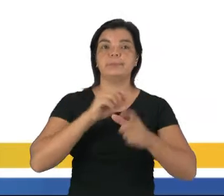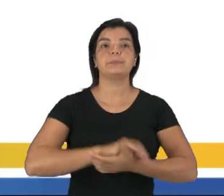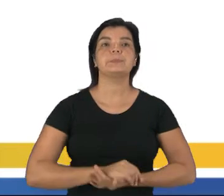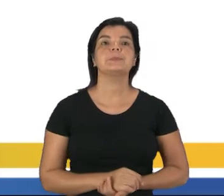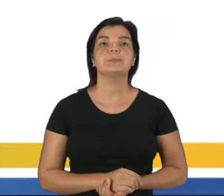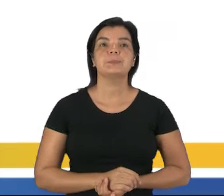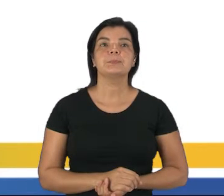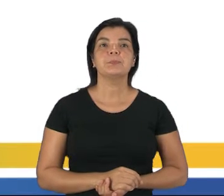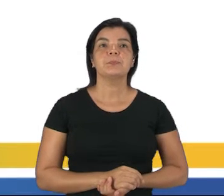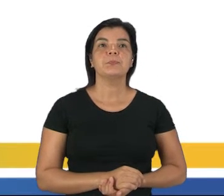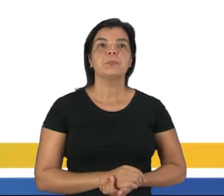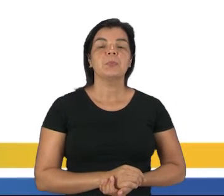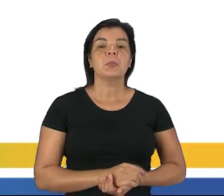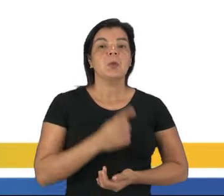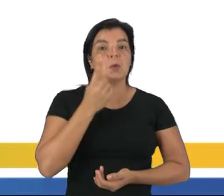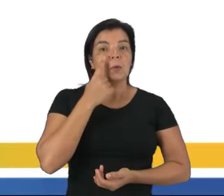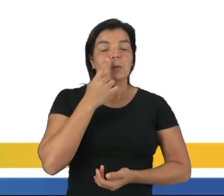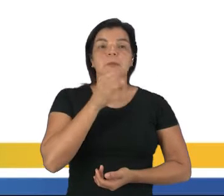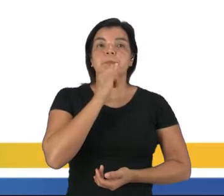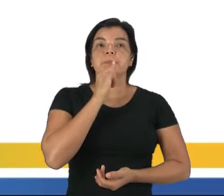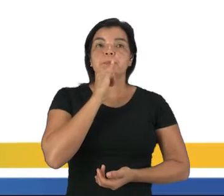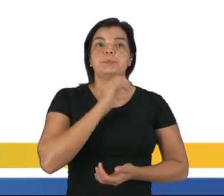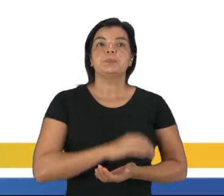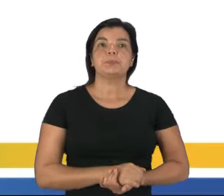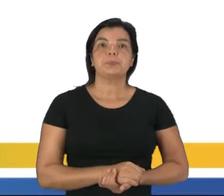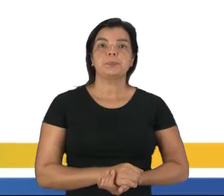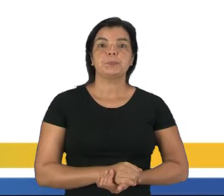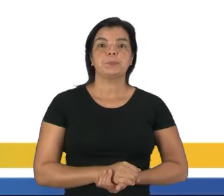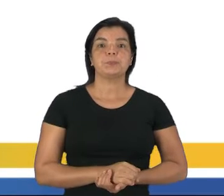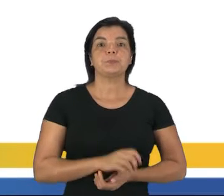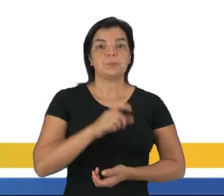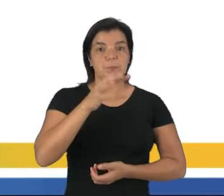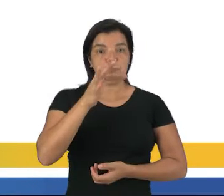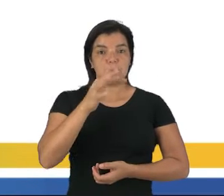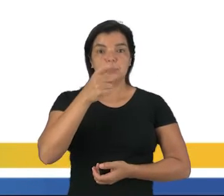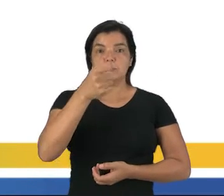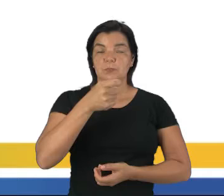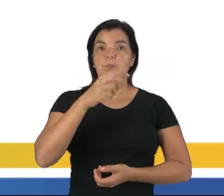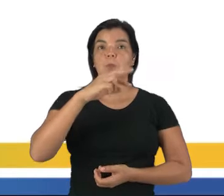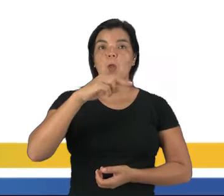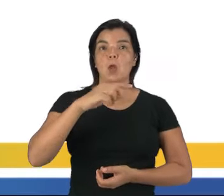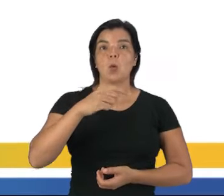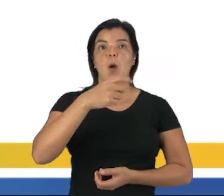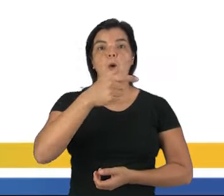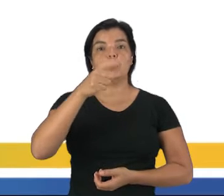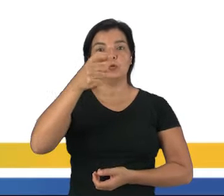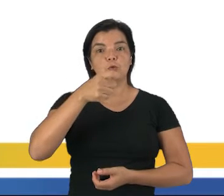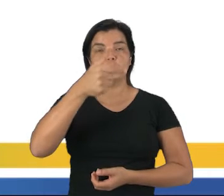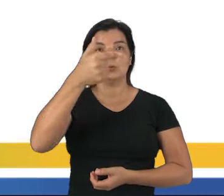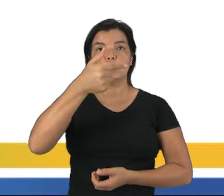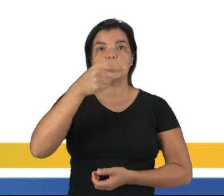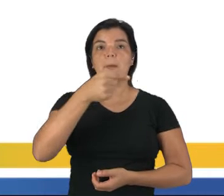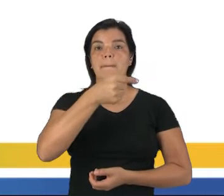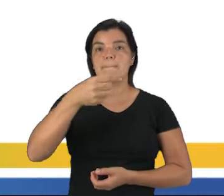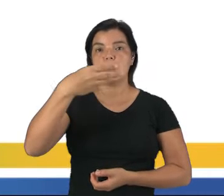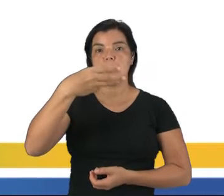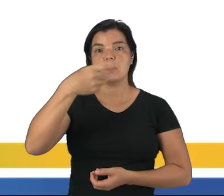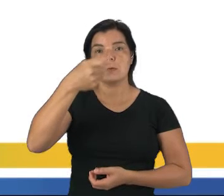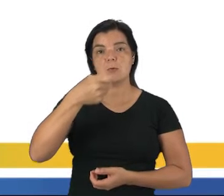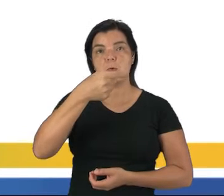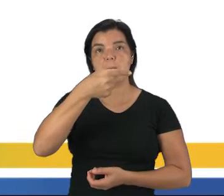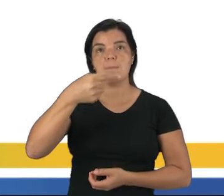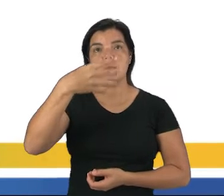baixo. Vamos ver aqui um exemplo, a função quadrática f de x é igual a x quadrado menos 3x menos